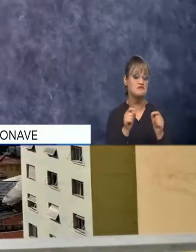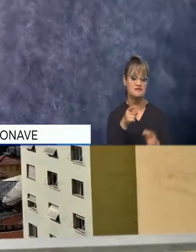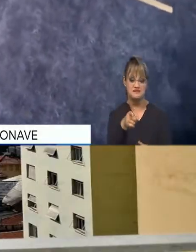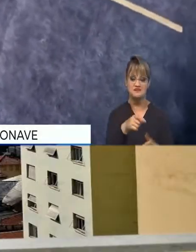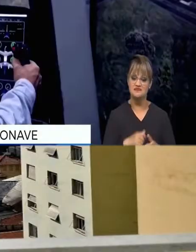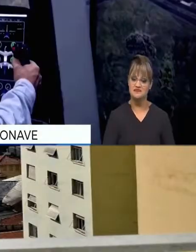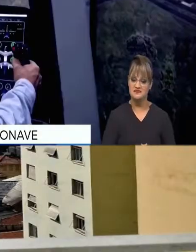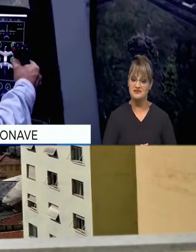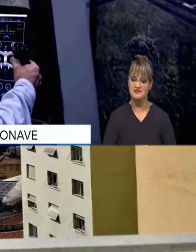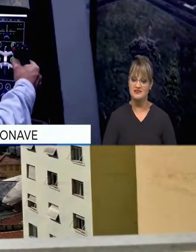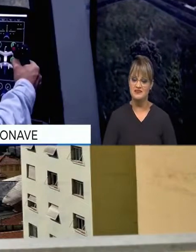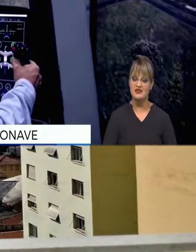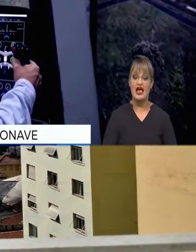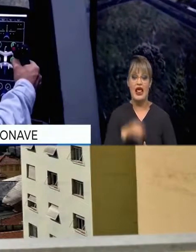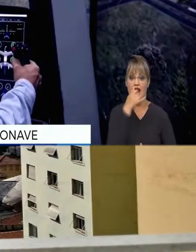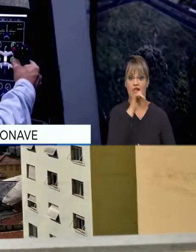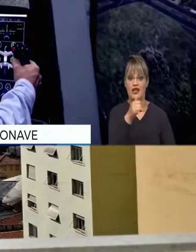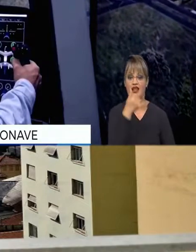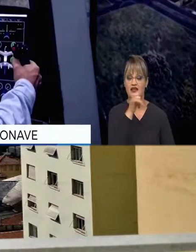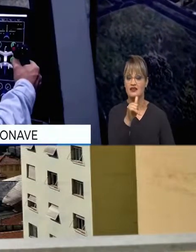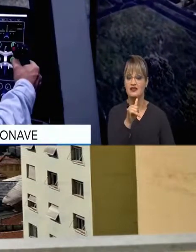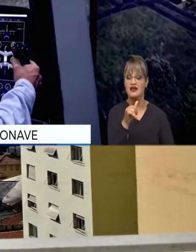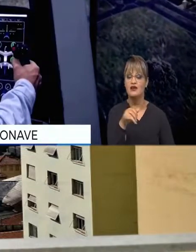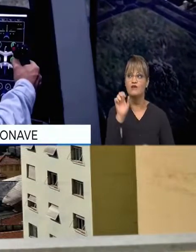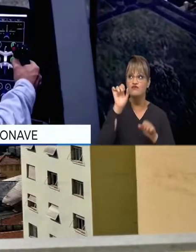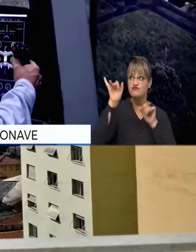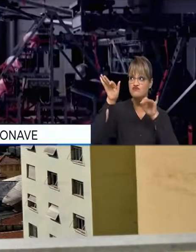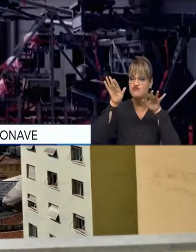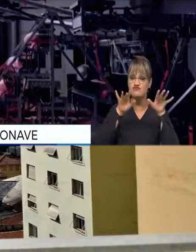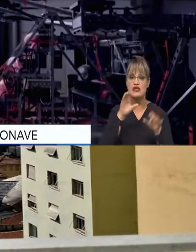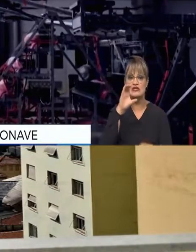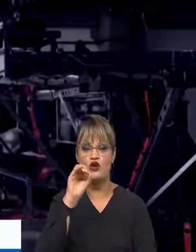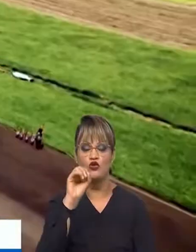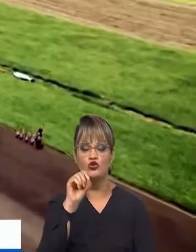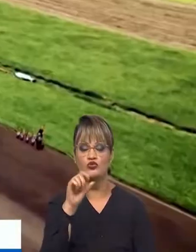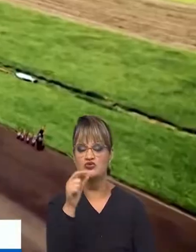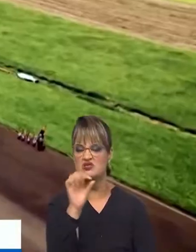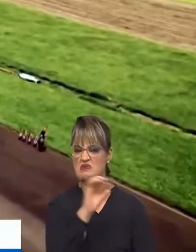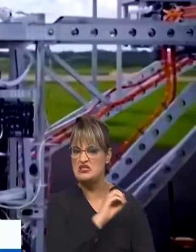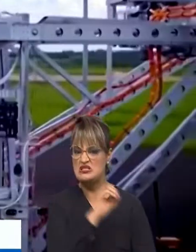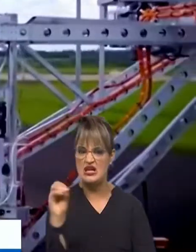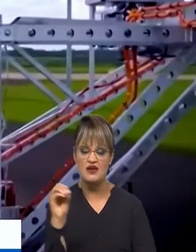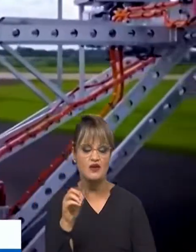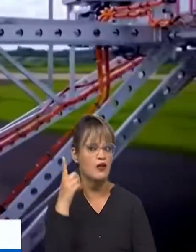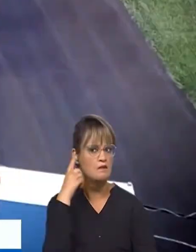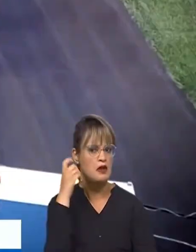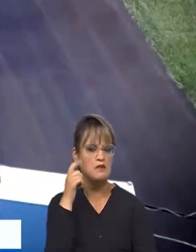A ANAC inicia o processo de certificação para carros voadores.